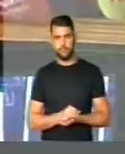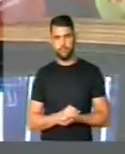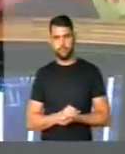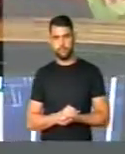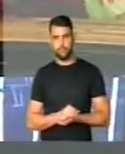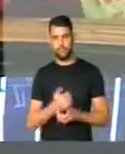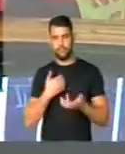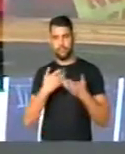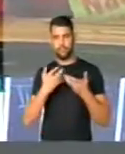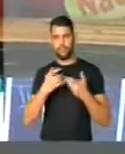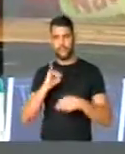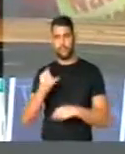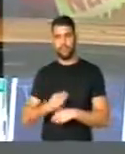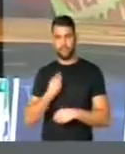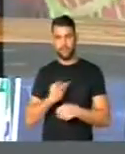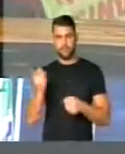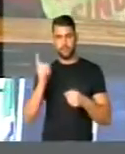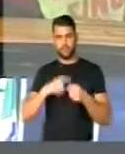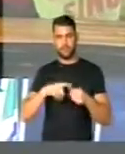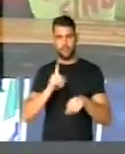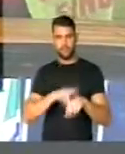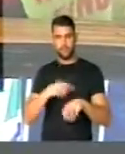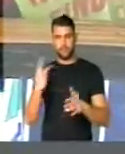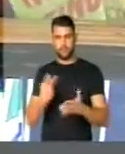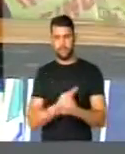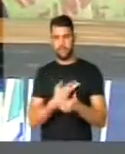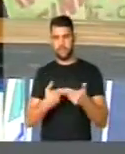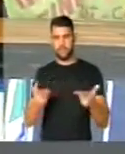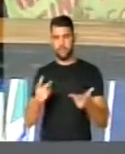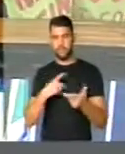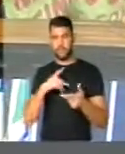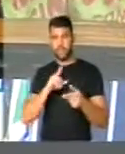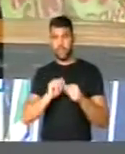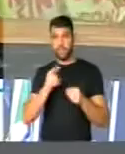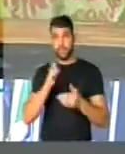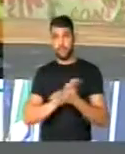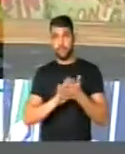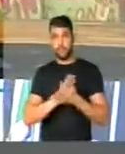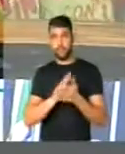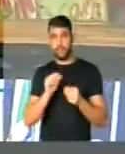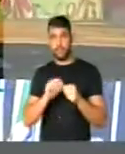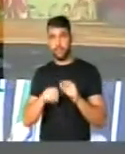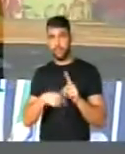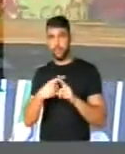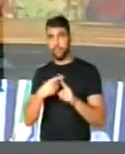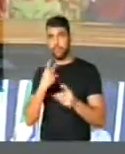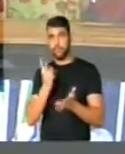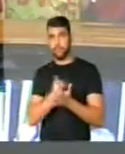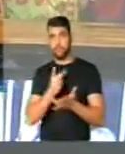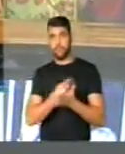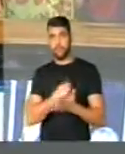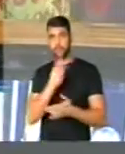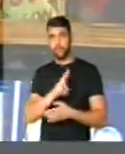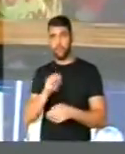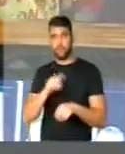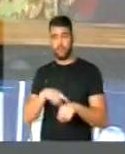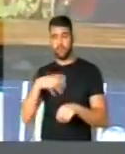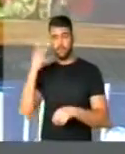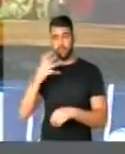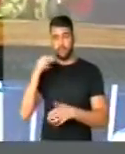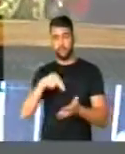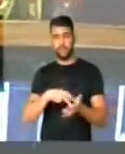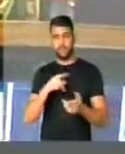Eu quero ter a oportunidade de recapitular aqui o que aconteceu, para que isso não seja um gerador de precedente. Eu não vou nem utilizar a